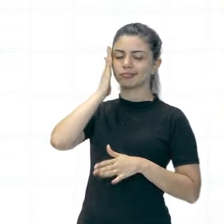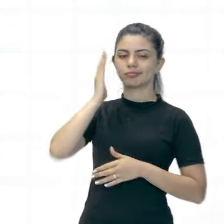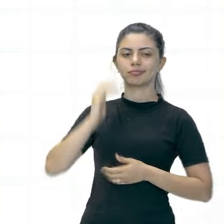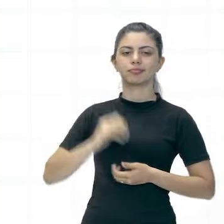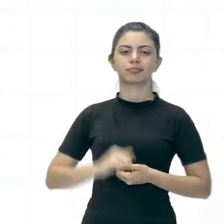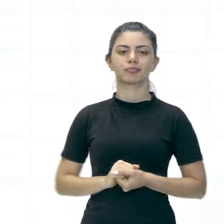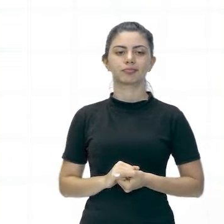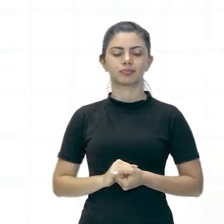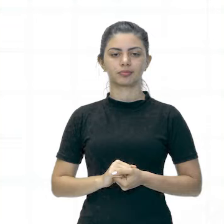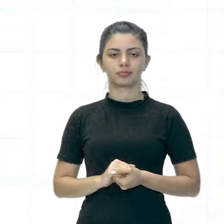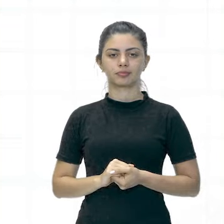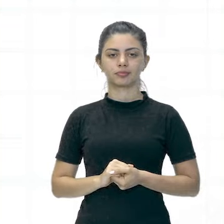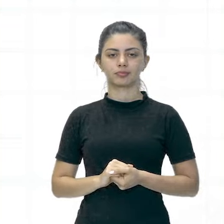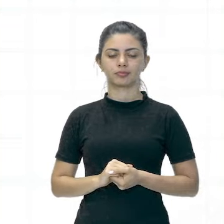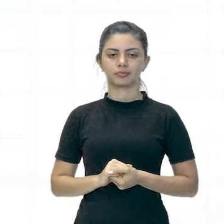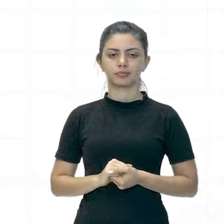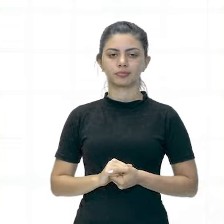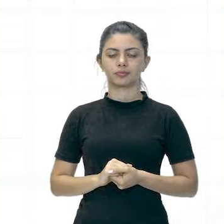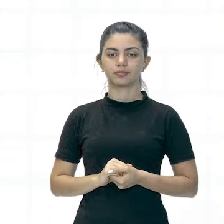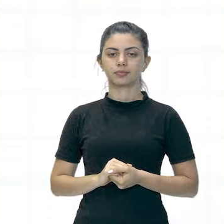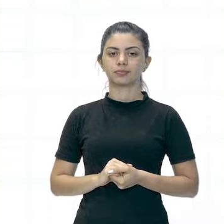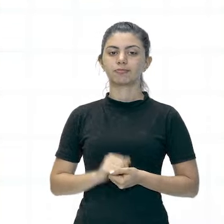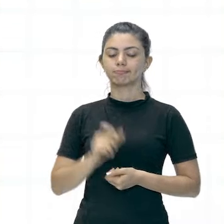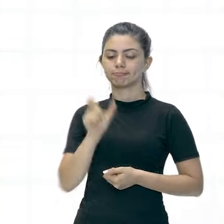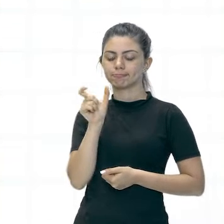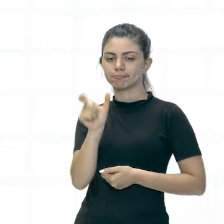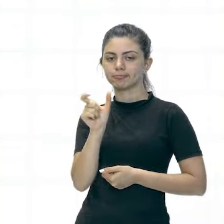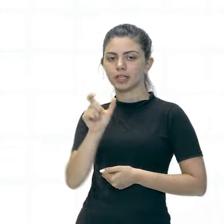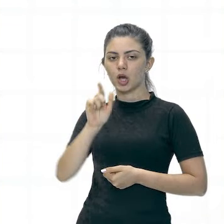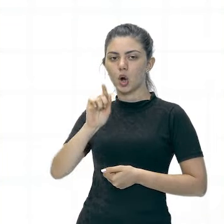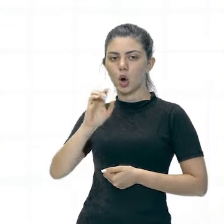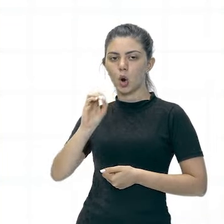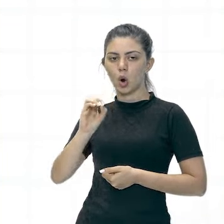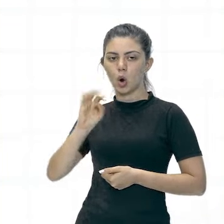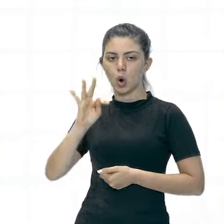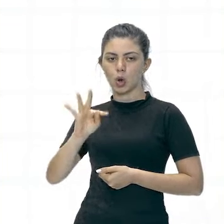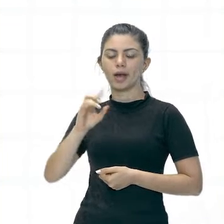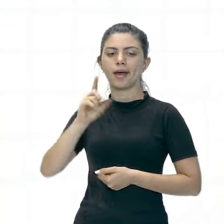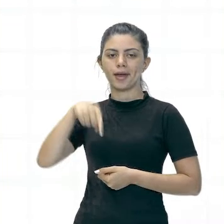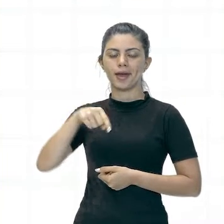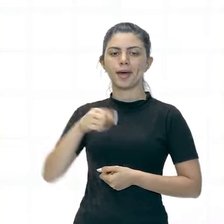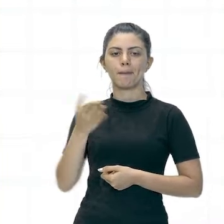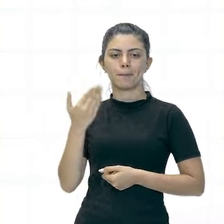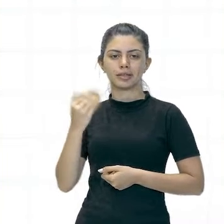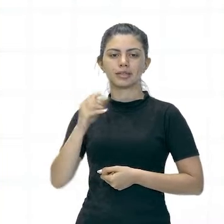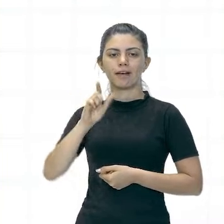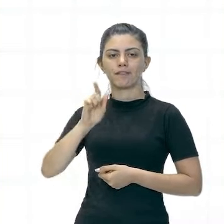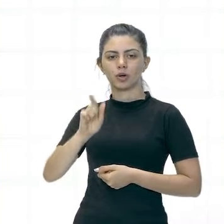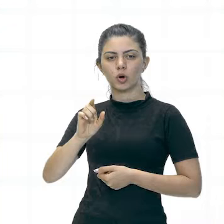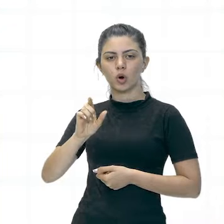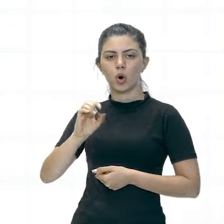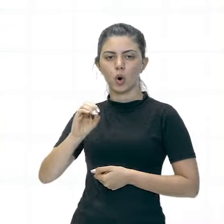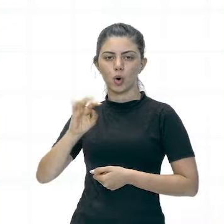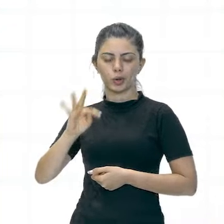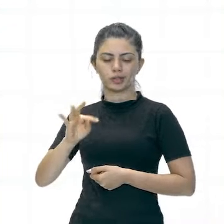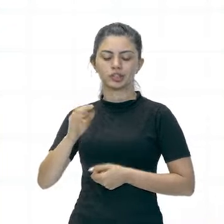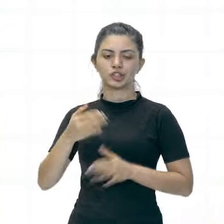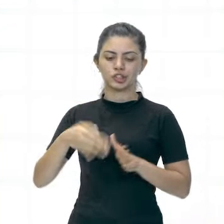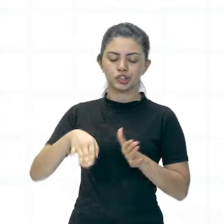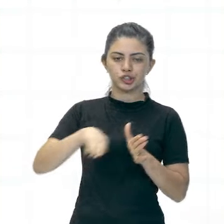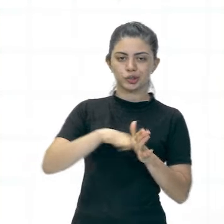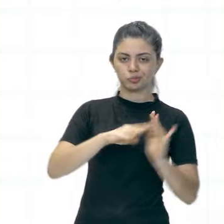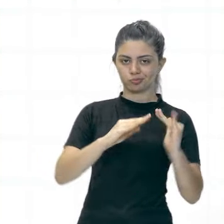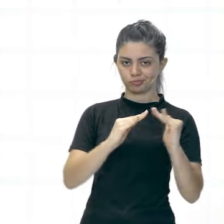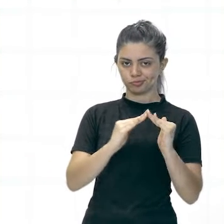Sammy got, é o passado do verbo get, né? Chegou, alcançou. Got home, chegou em casa.